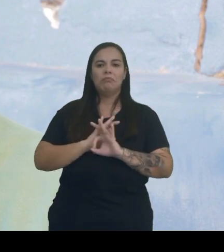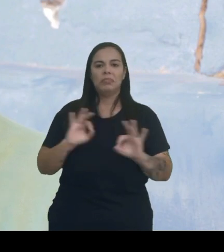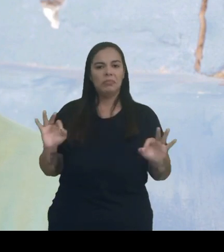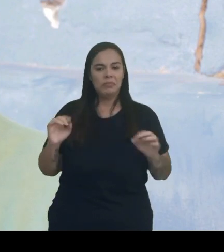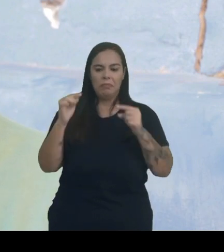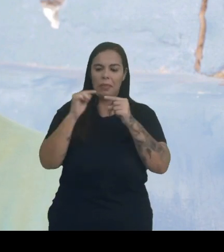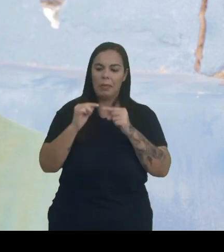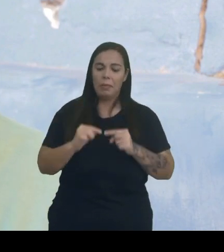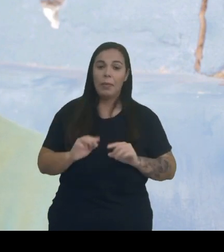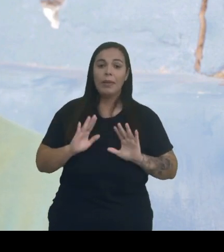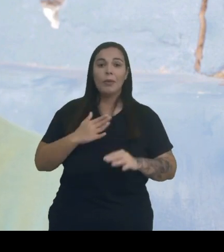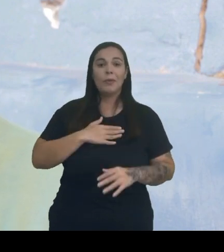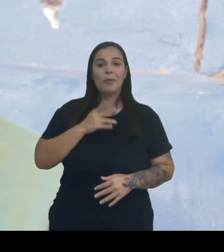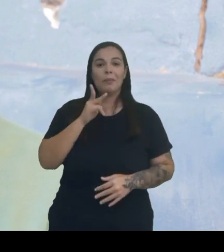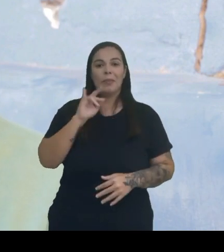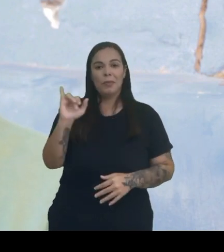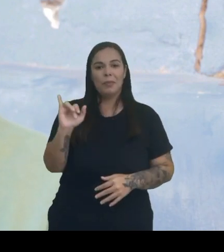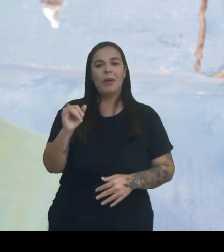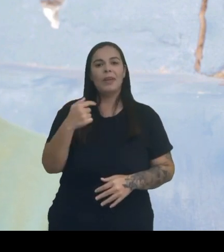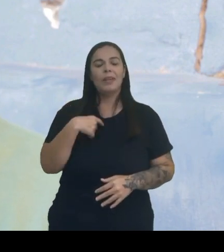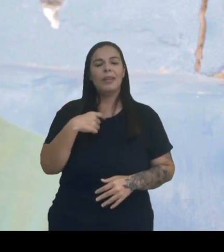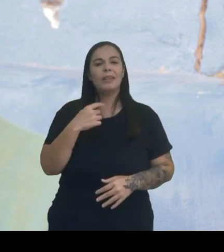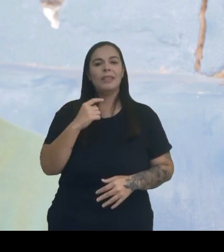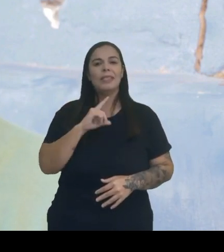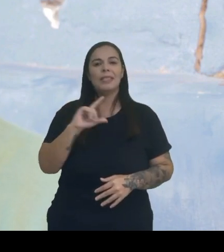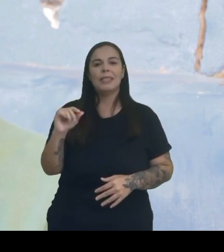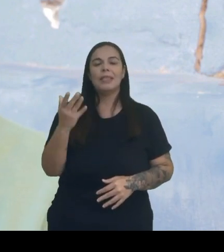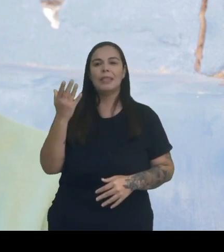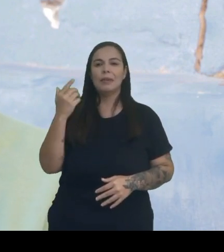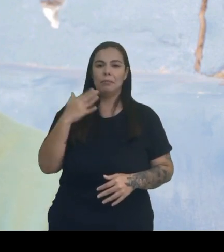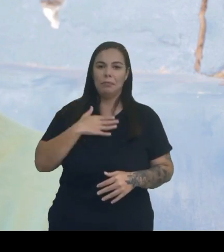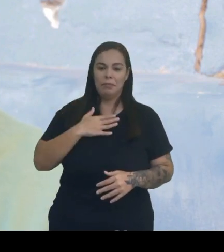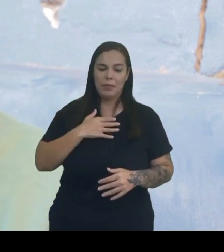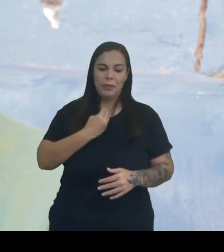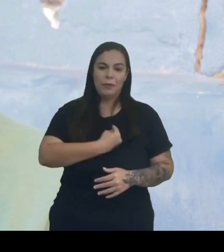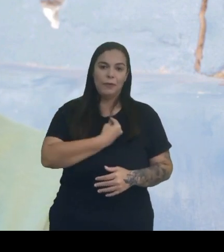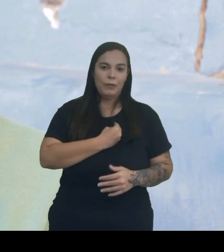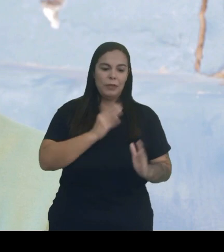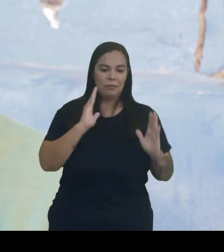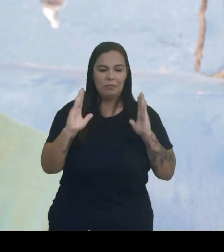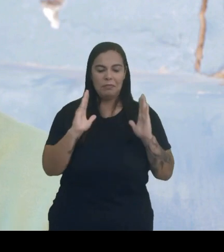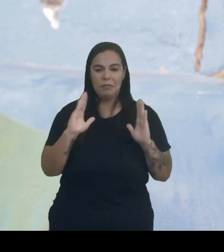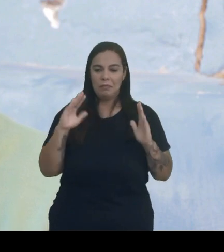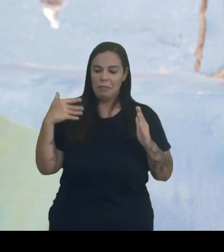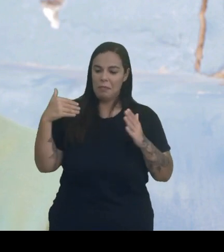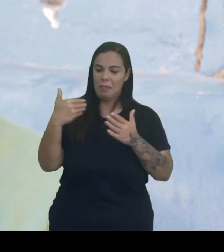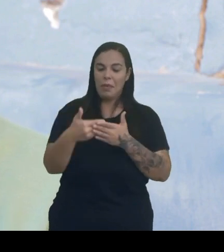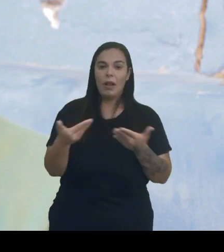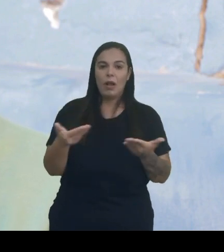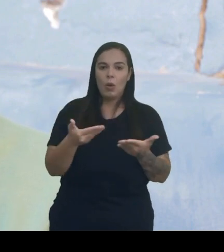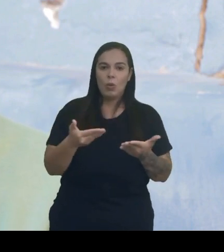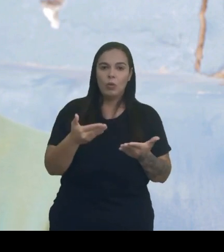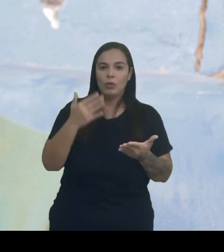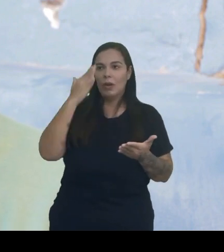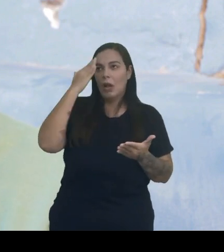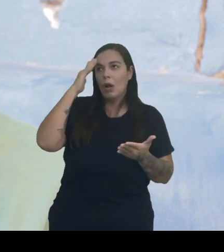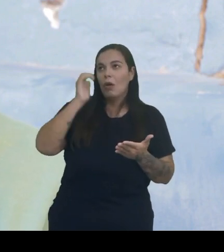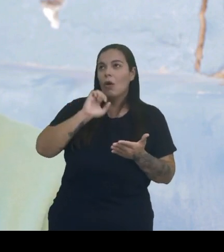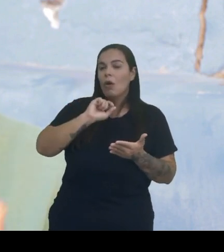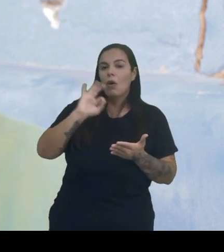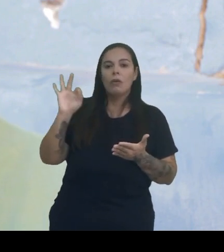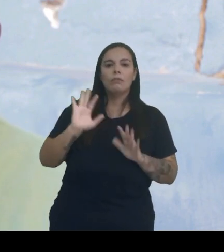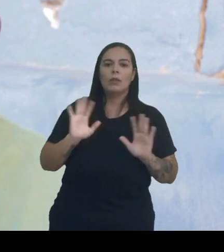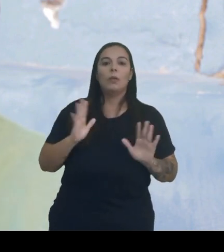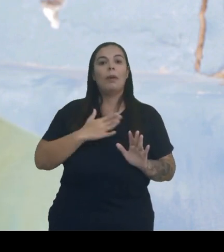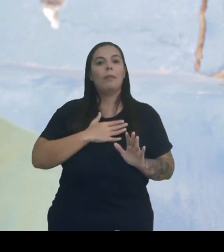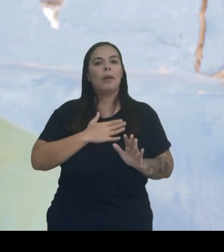você. Meu pai saía daqui, da minha época para cá, não estou dizendo que foi os mais sabidos, mas eu,